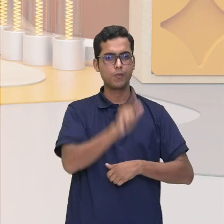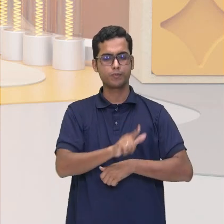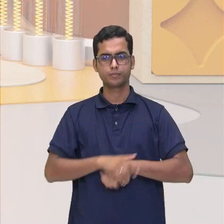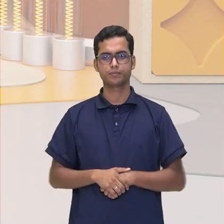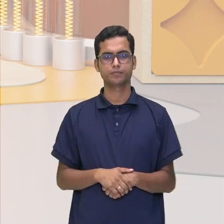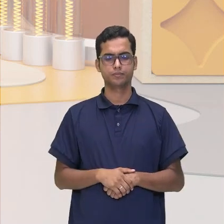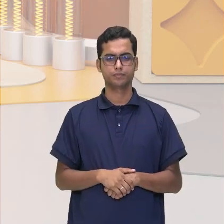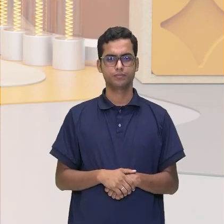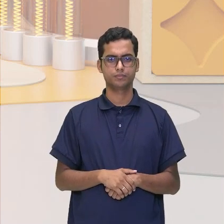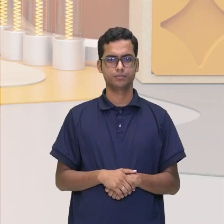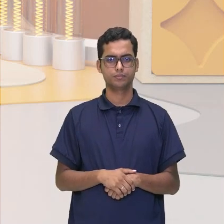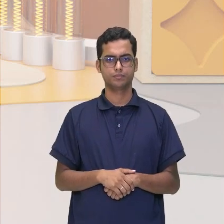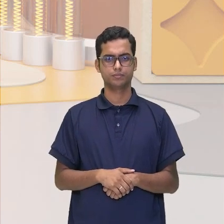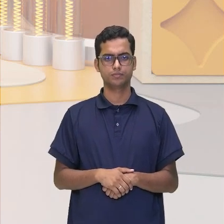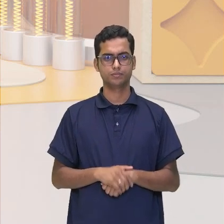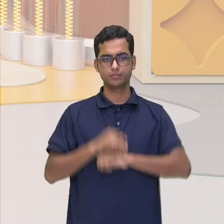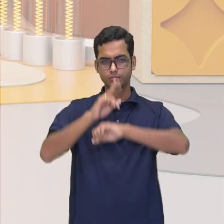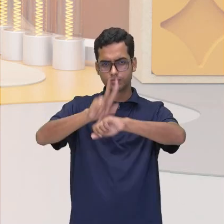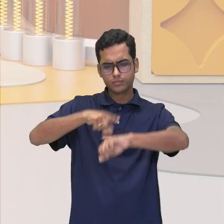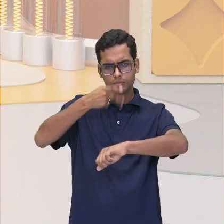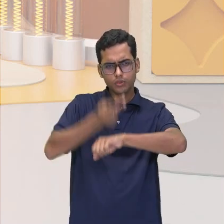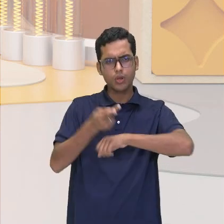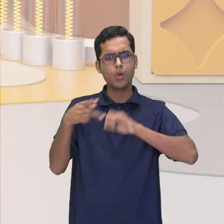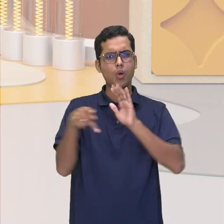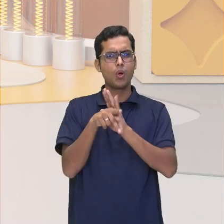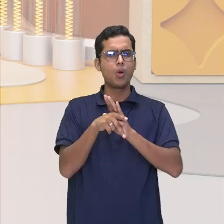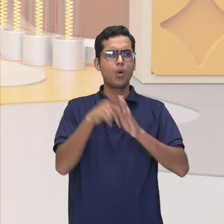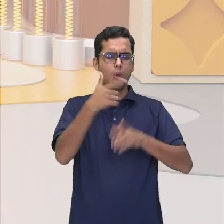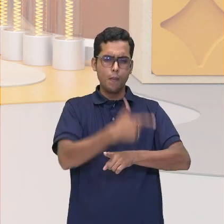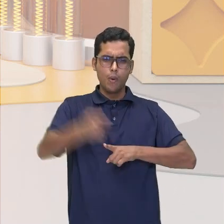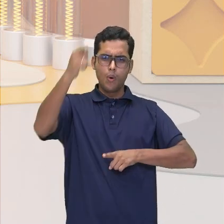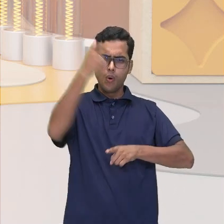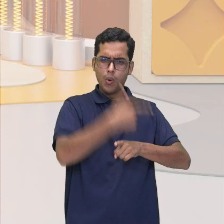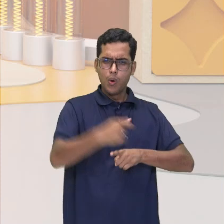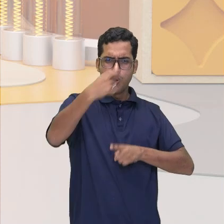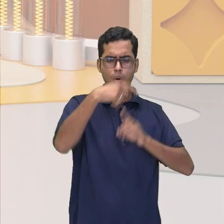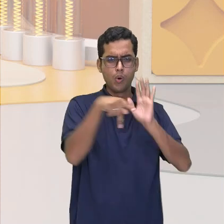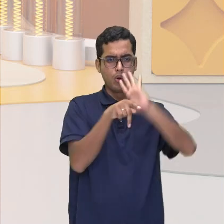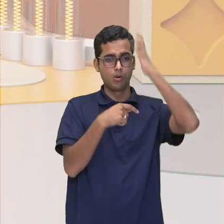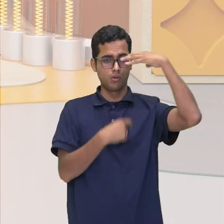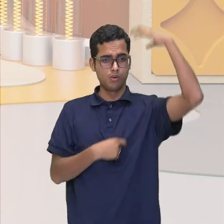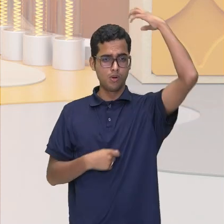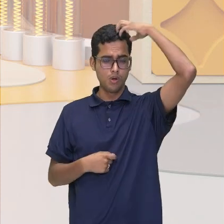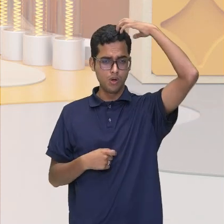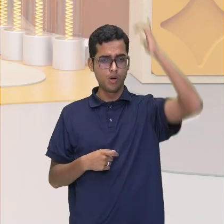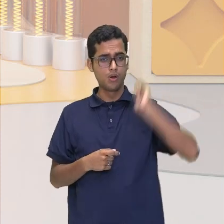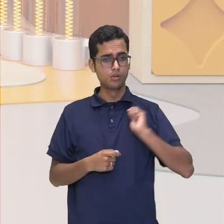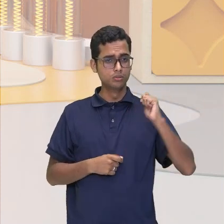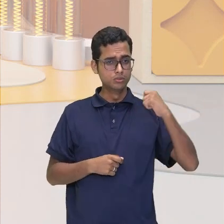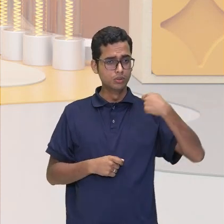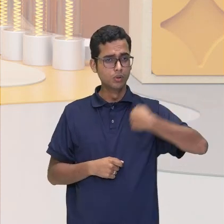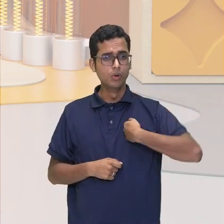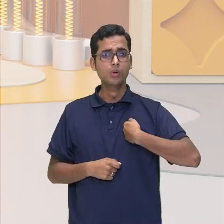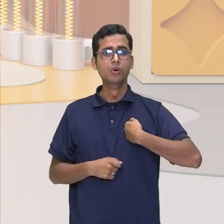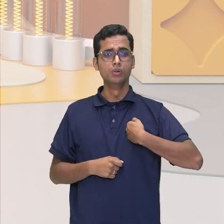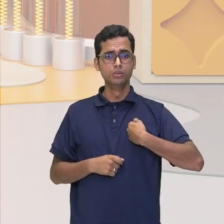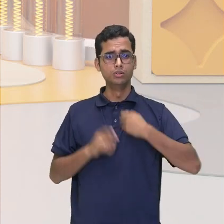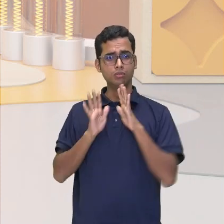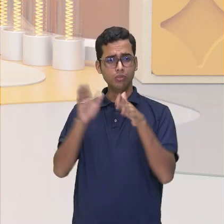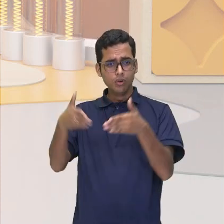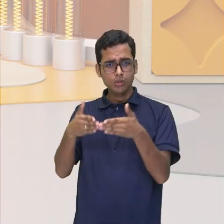E após a conclusão da Reconquista, os monarcas espanhóis eles se voltaram para